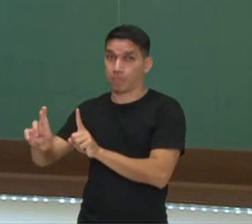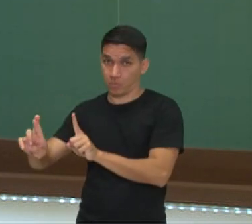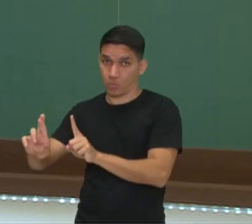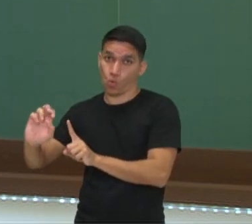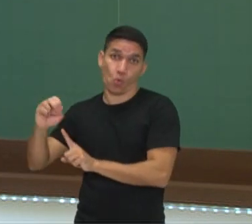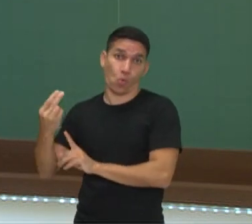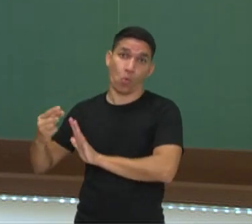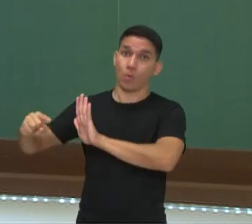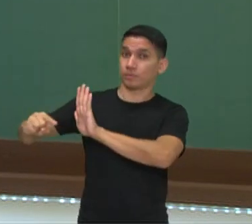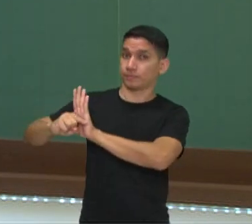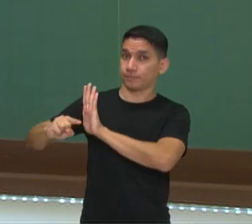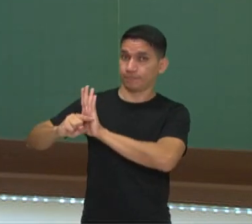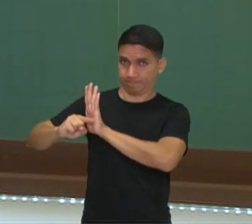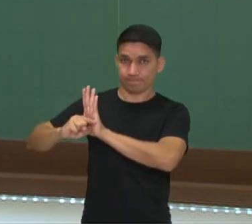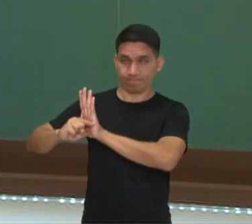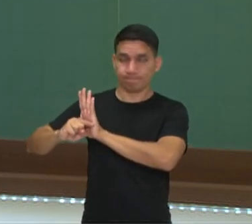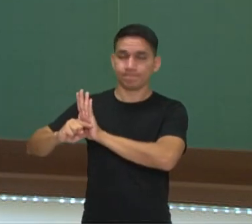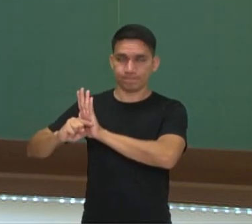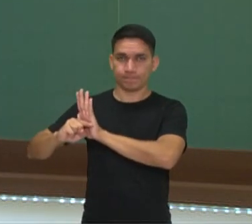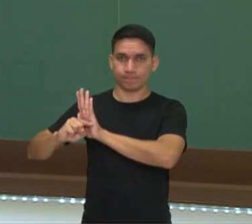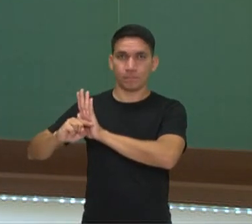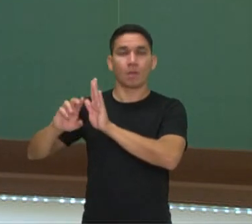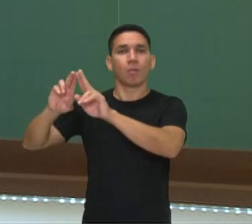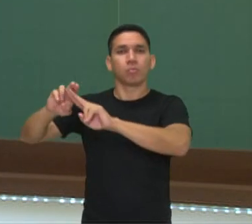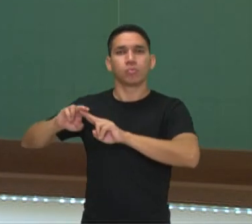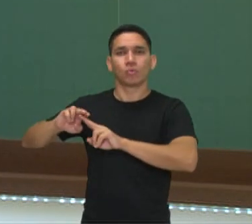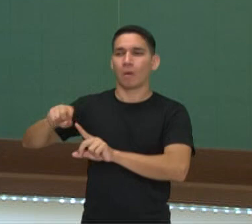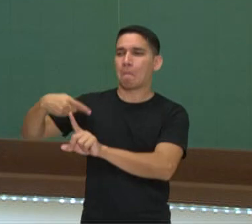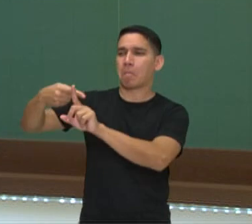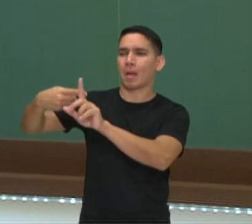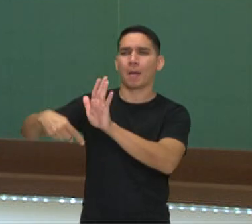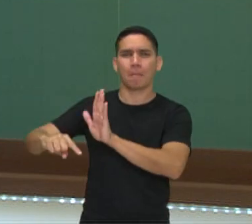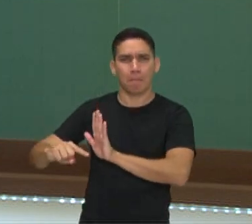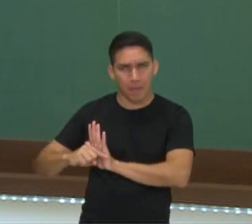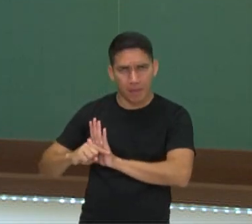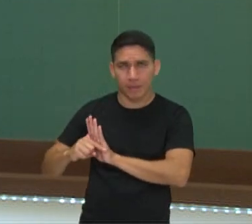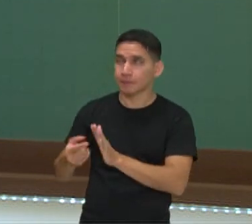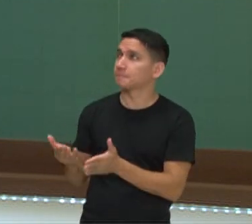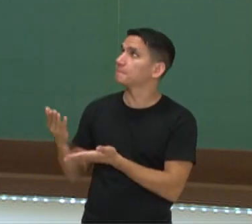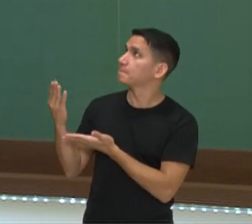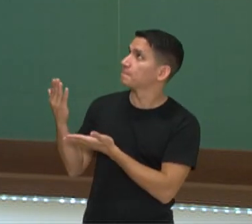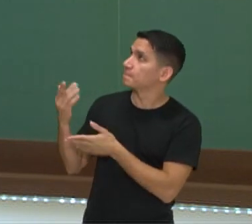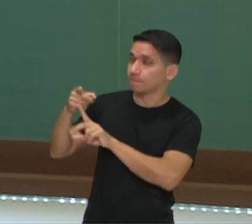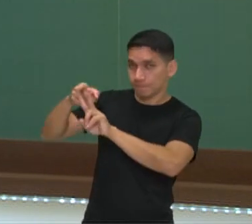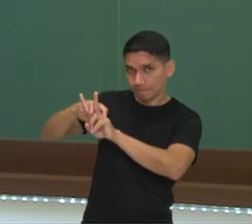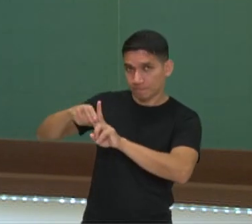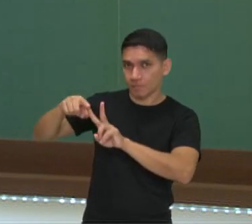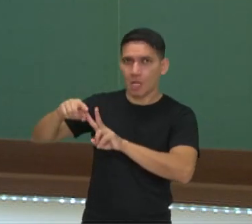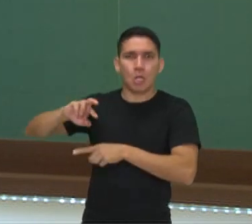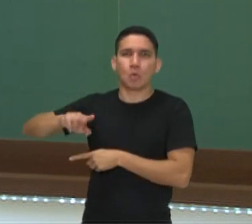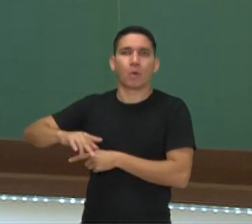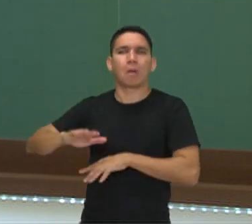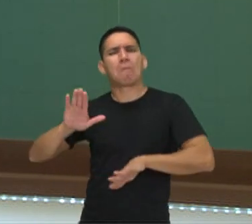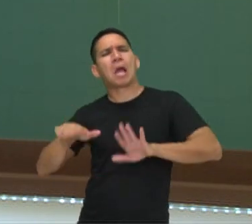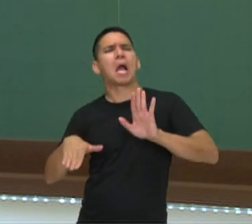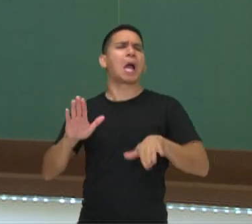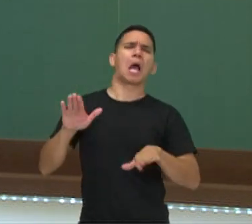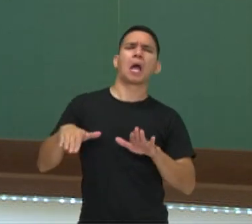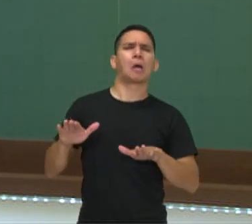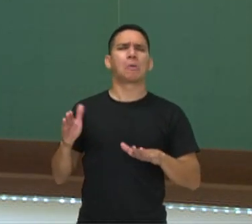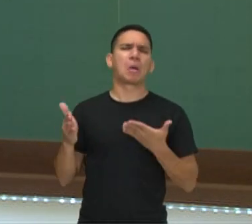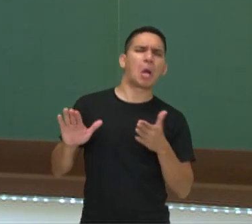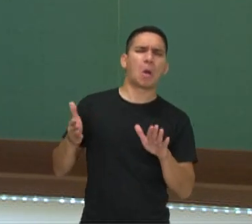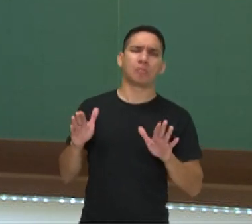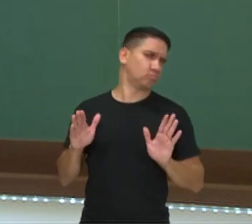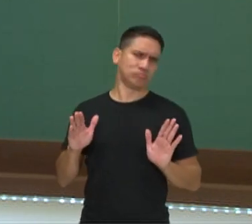raiz, quanto a negativa, certo? Então, por isso esse mais e menos a raiz. Não é mais ou menos do português, que é uma coisa